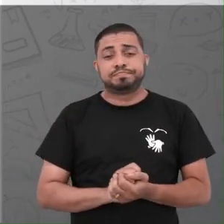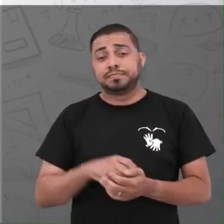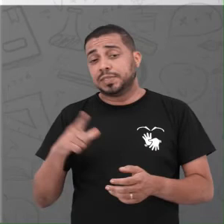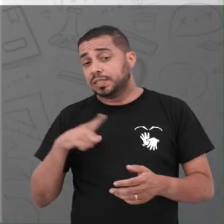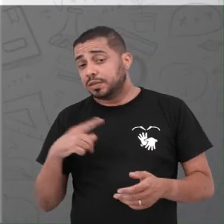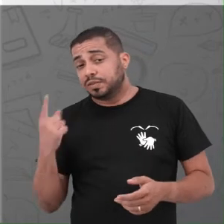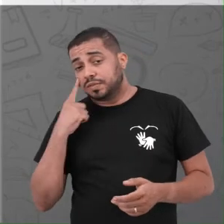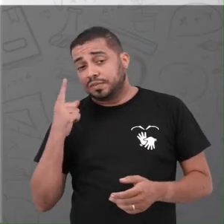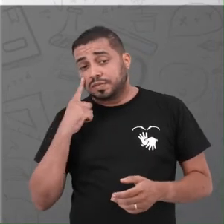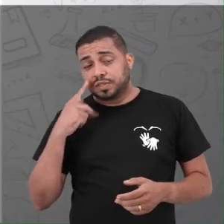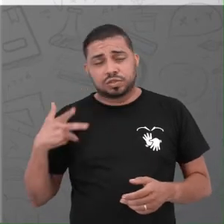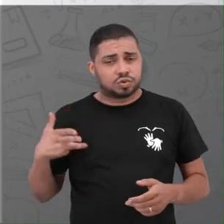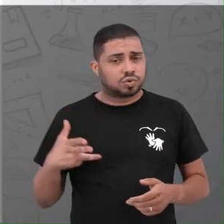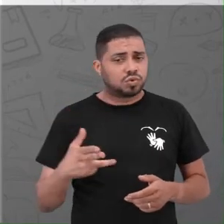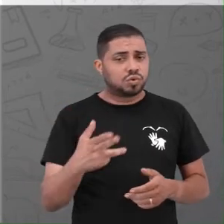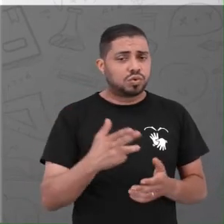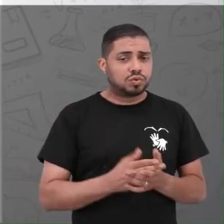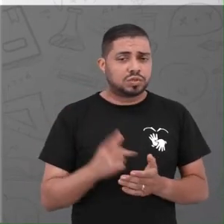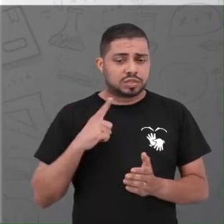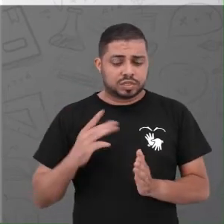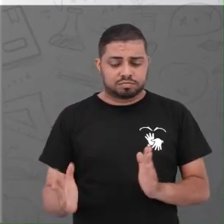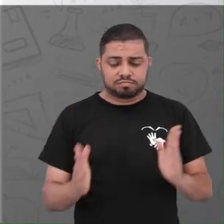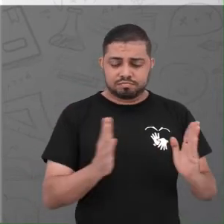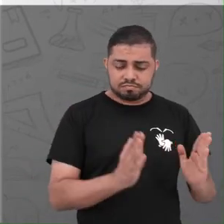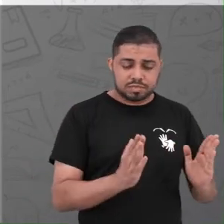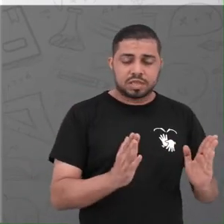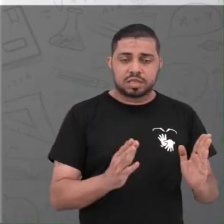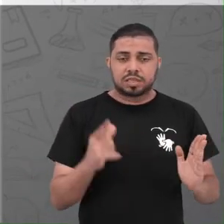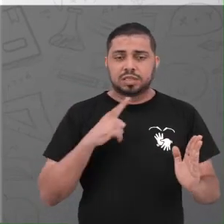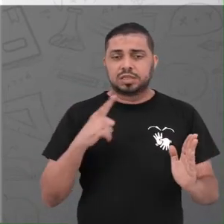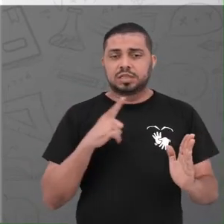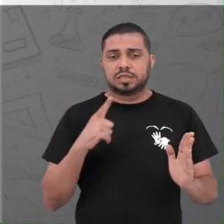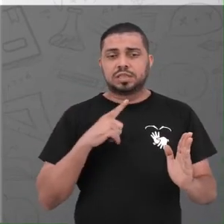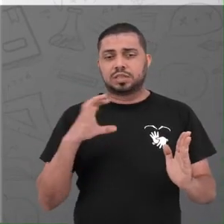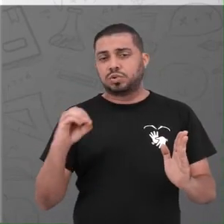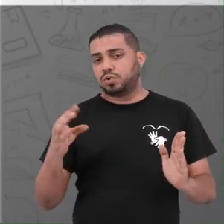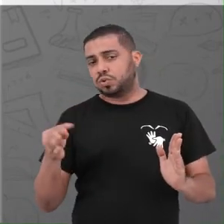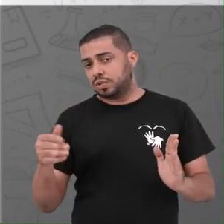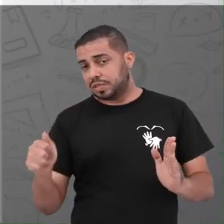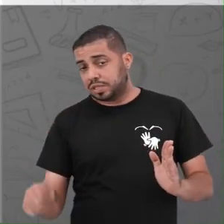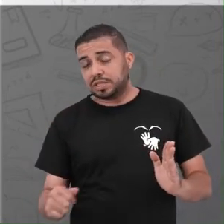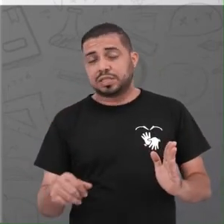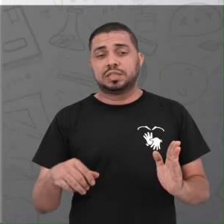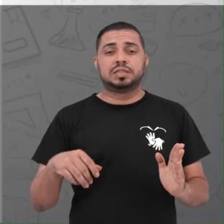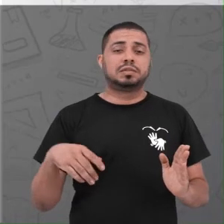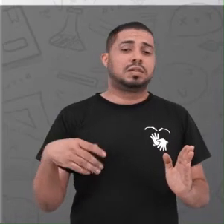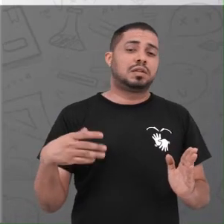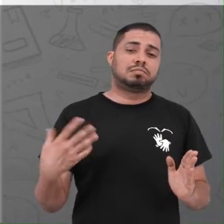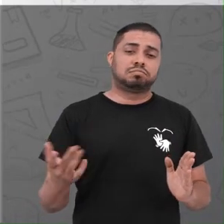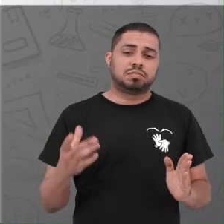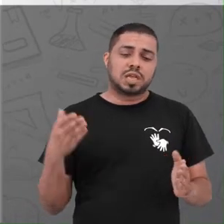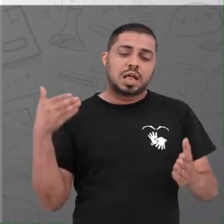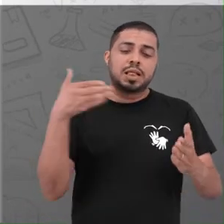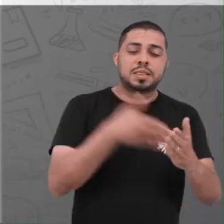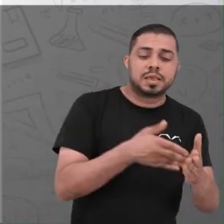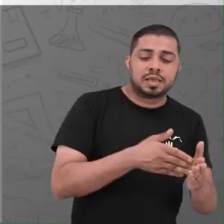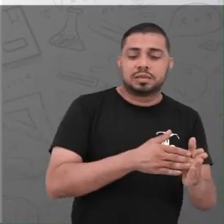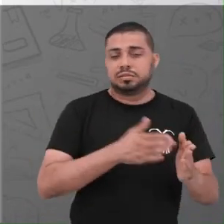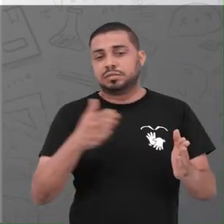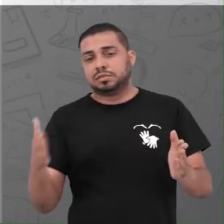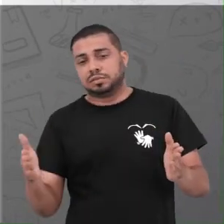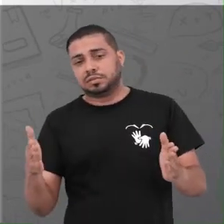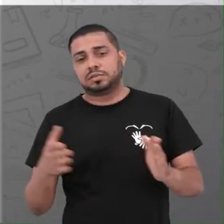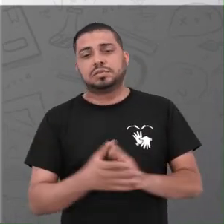alvenaria, de um lado você tem que cotar esse ambiente até o outro lado ali da